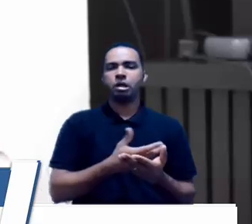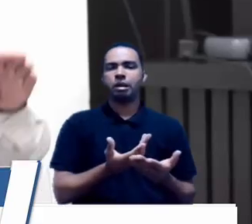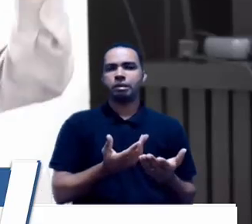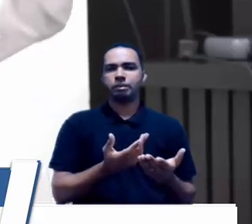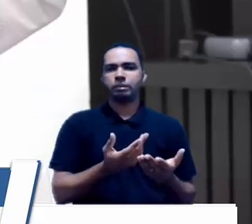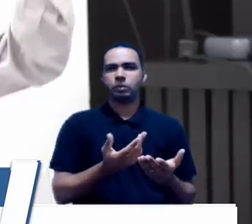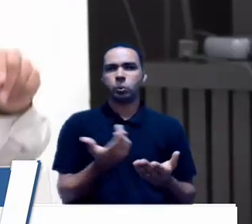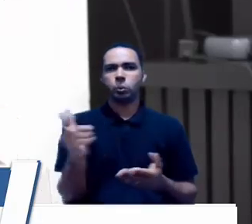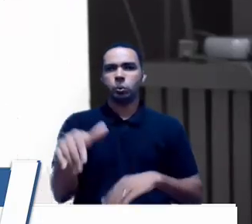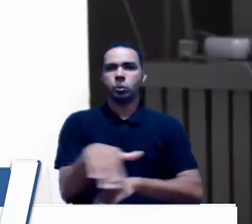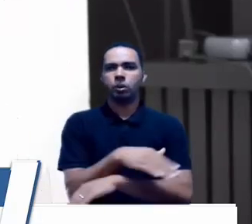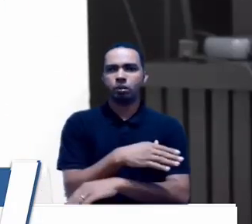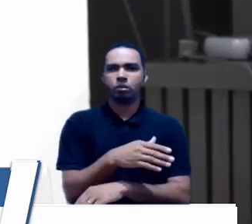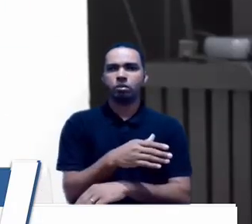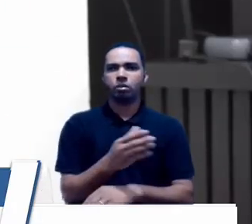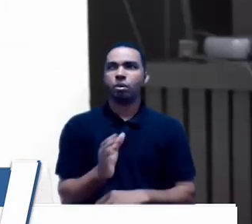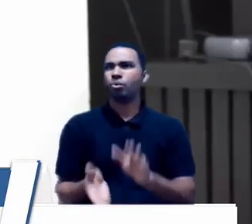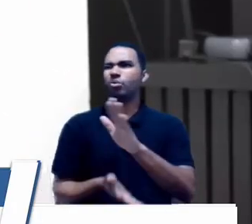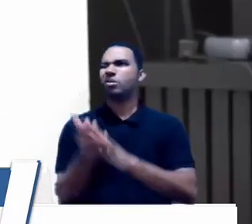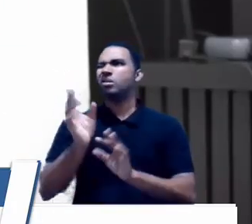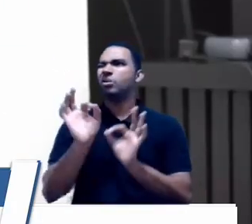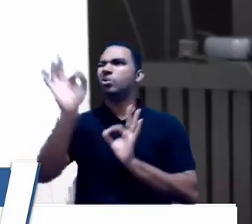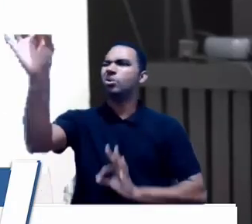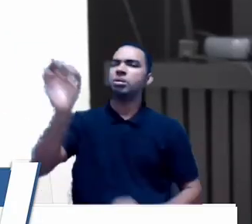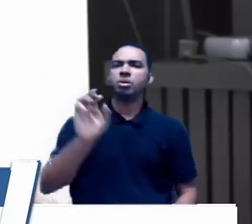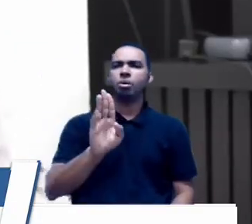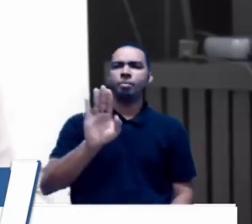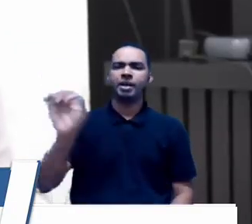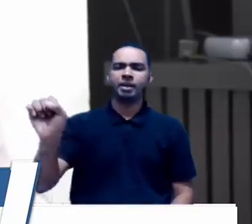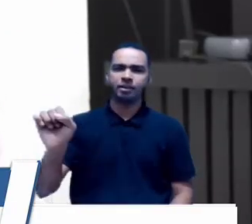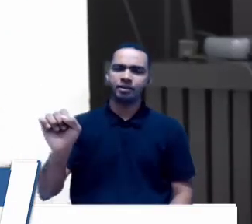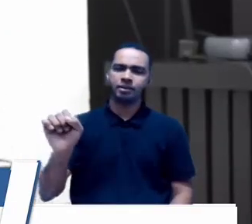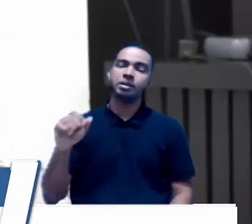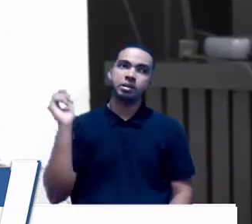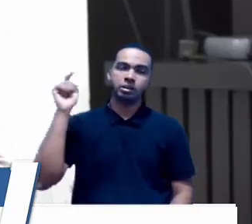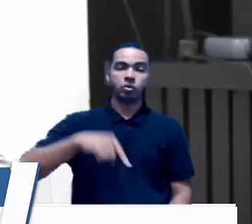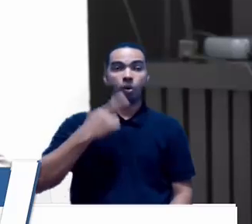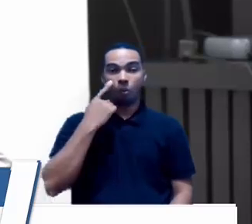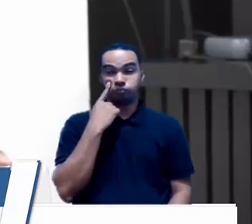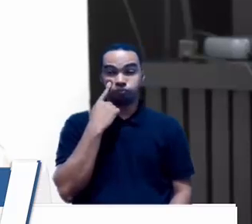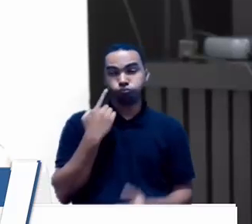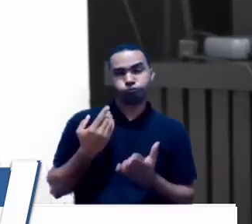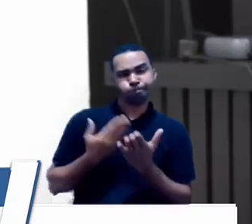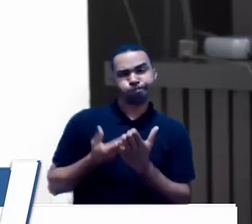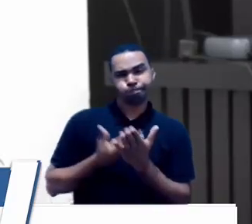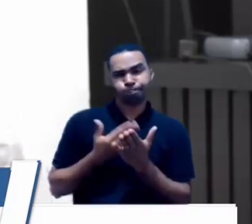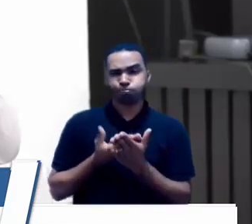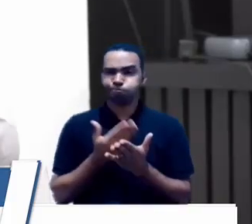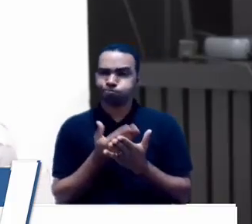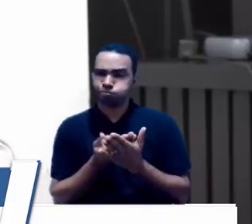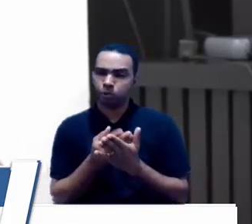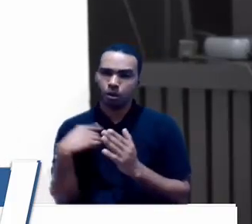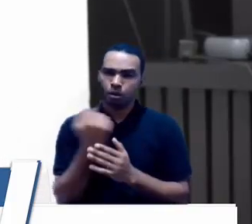lobo, até lá perto da UBS, lá no alto. Então nós estamos estudando um jeito que nós vamos elaborar esse